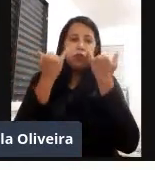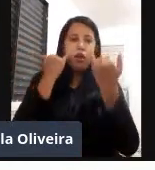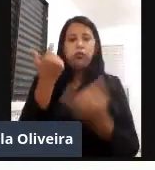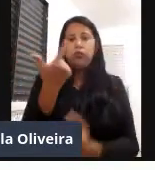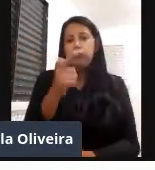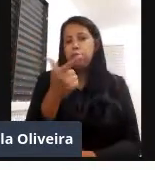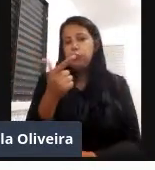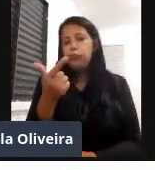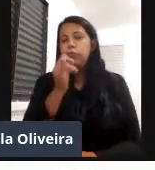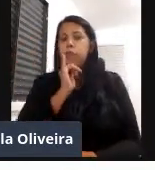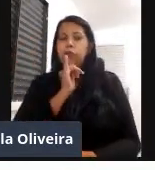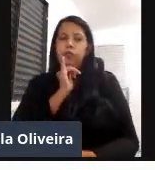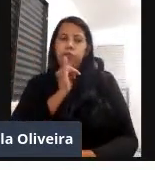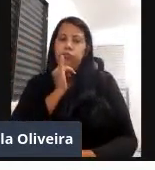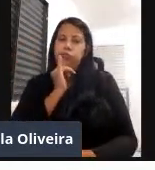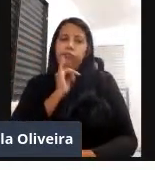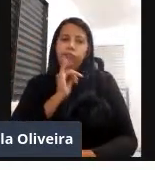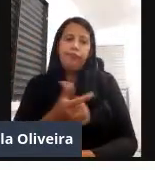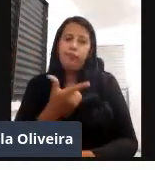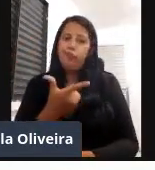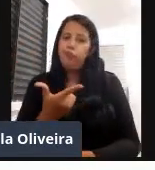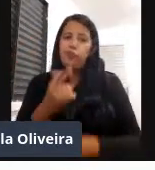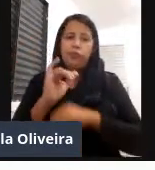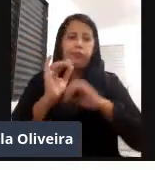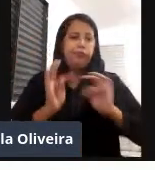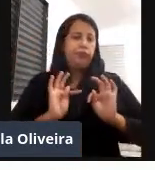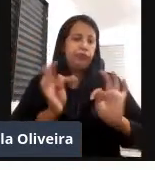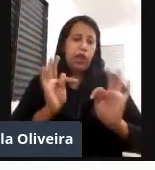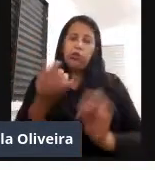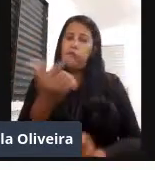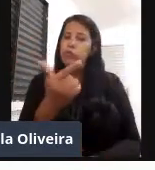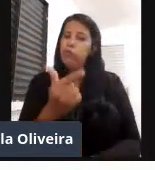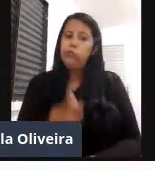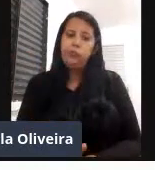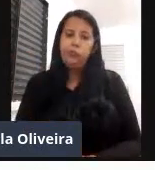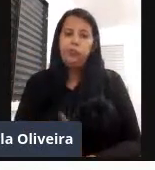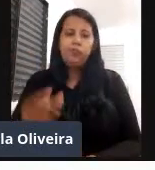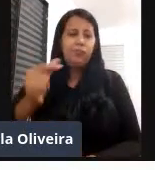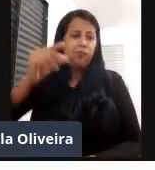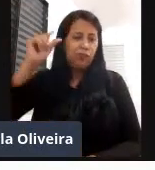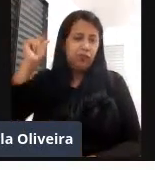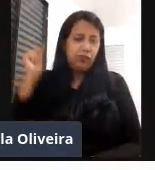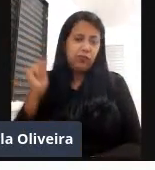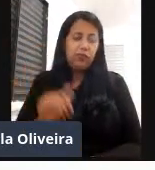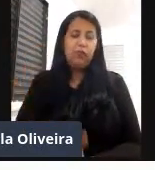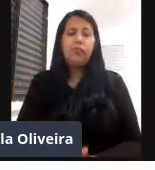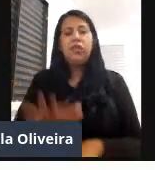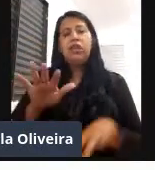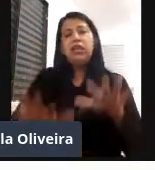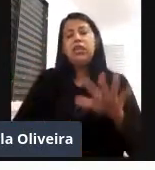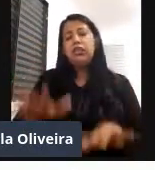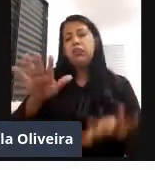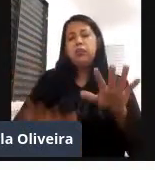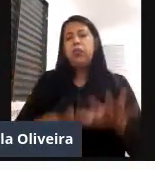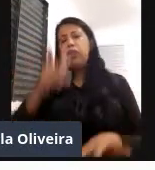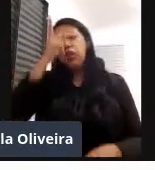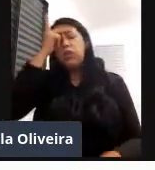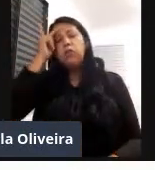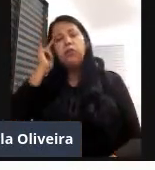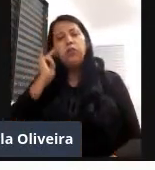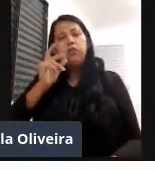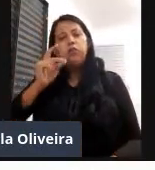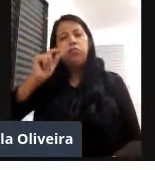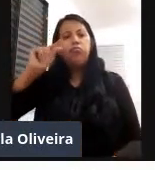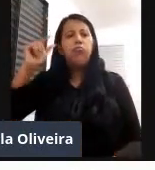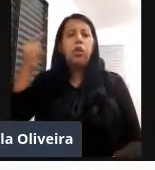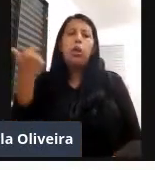explosão informacional. Então, os operadores lógicos, talvez naquele período, não era assim uma coisa tão necessária,